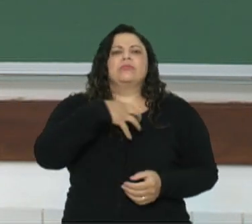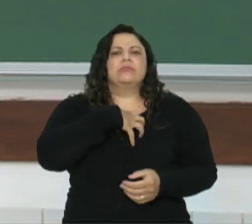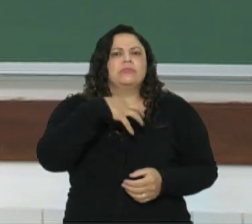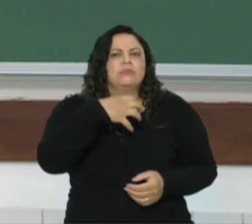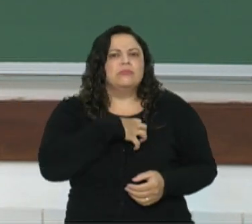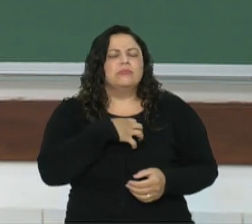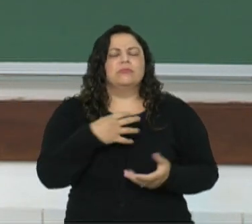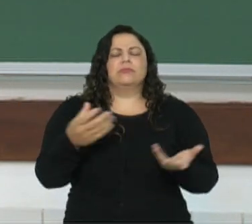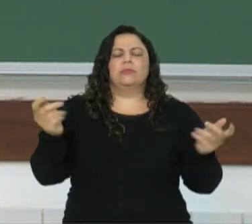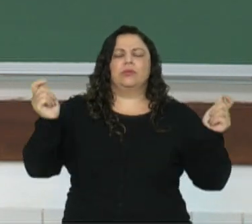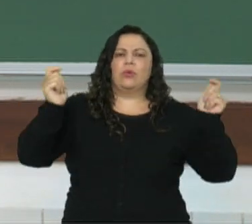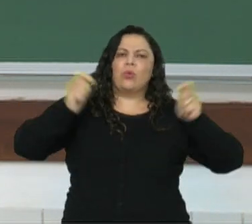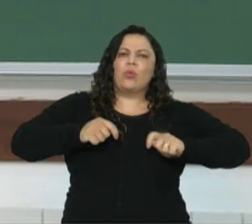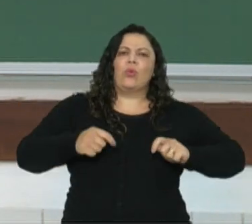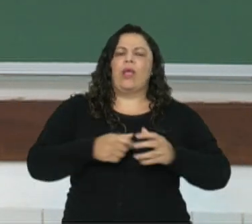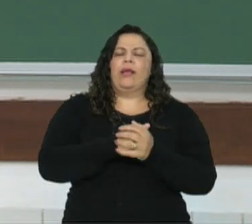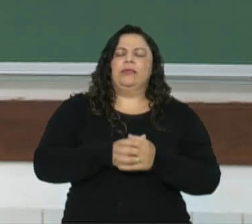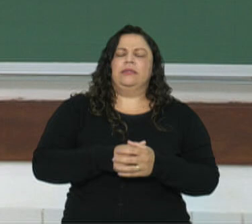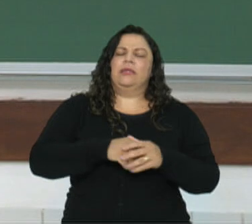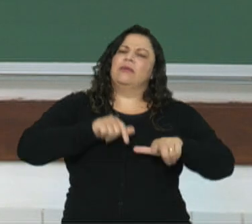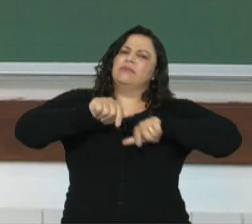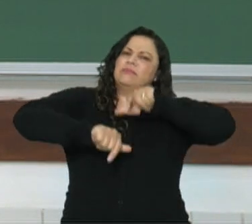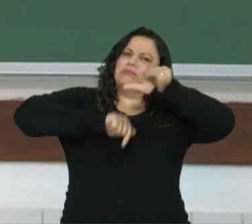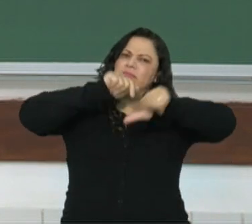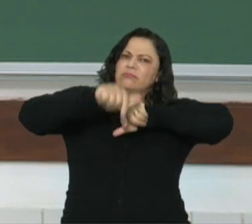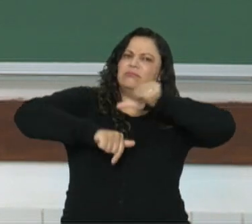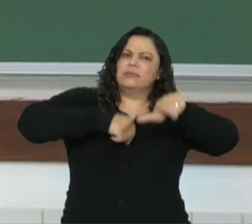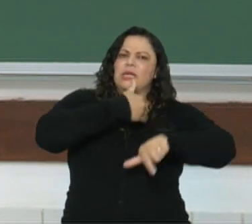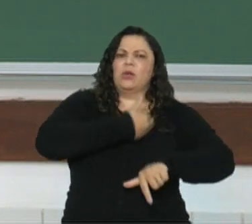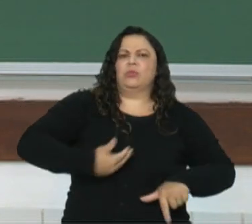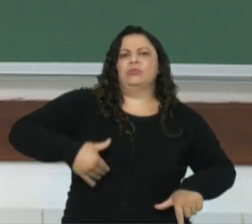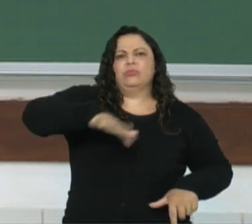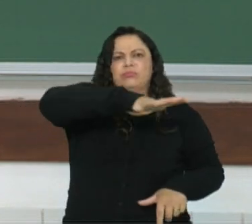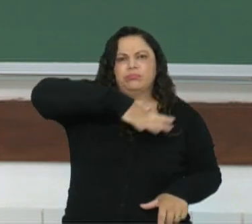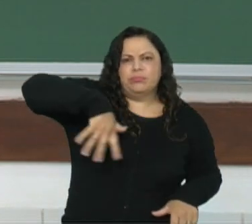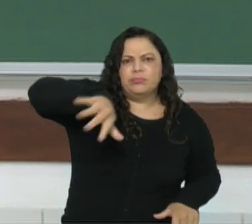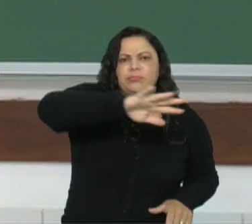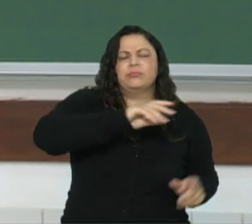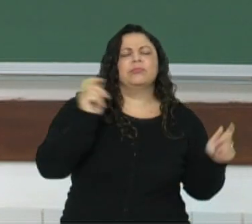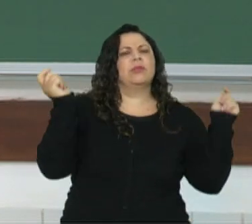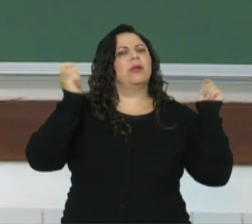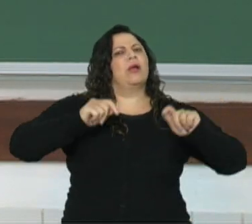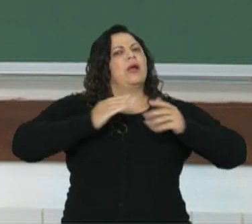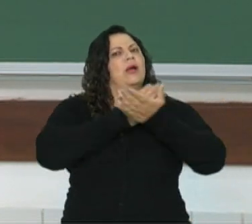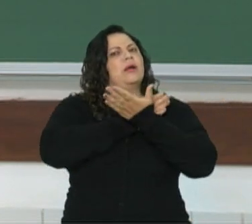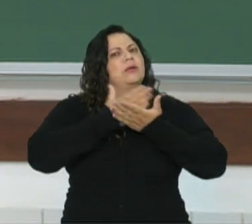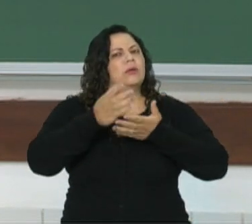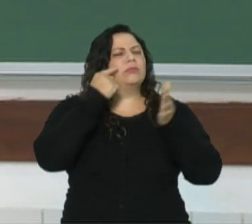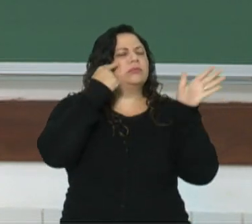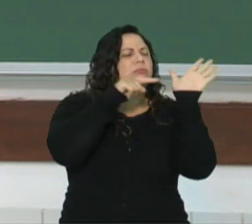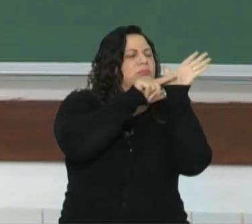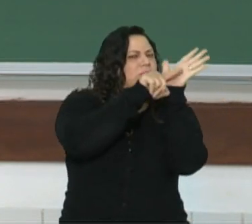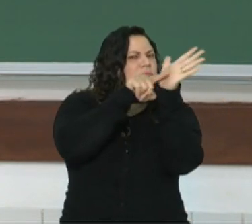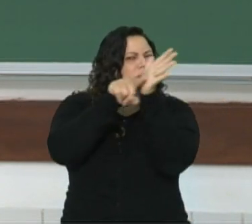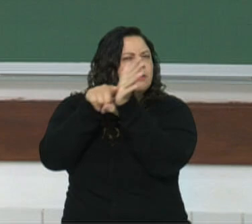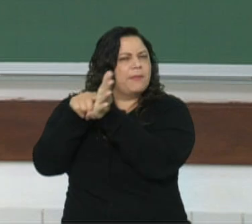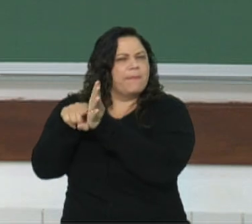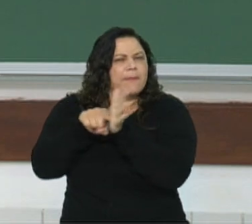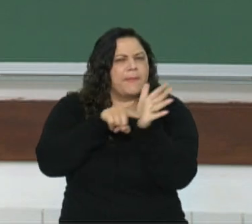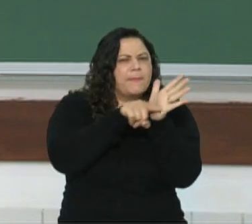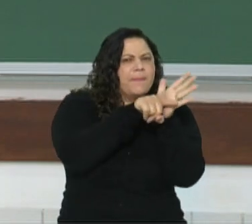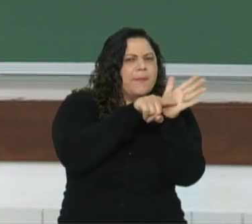procurador, tendo cargos públicos, ele começa a fazer suas pesquisas um pouco